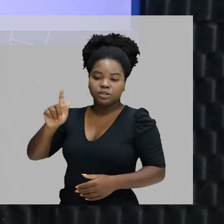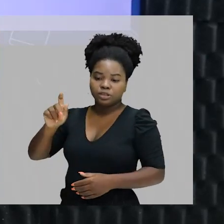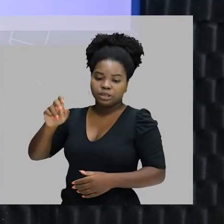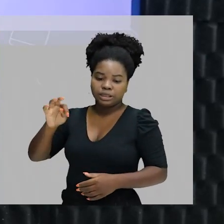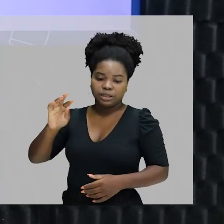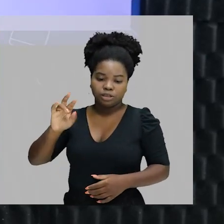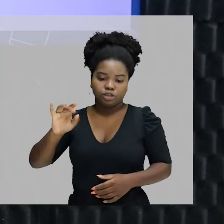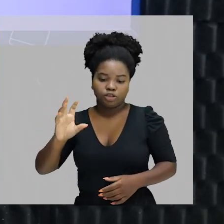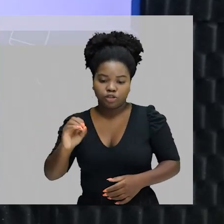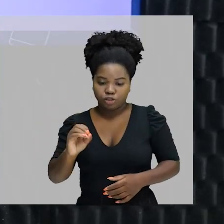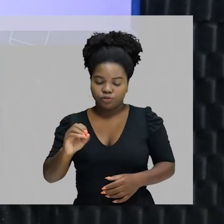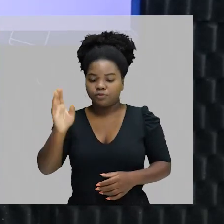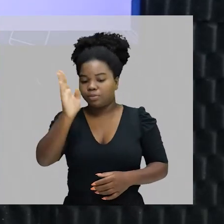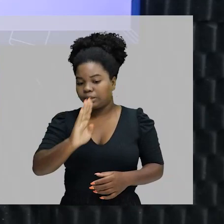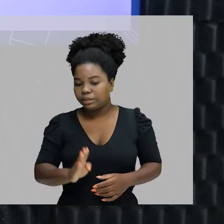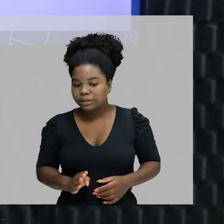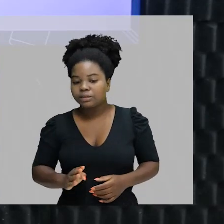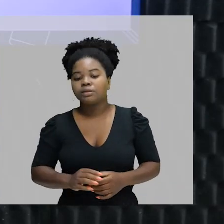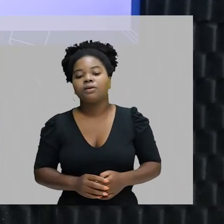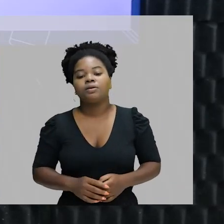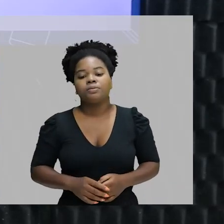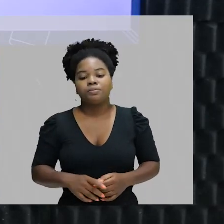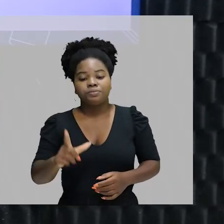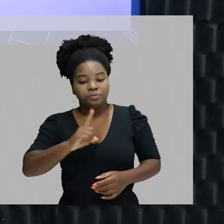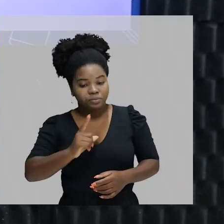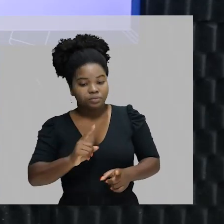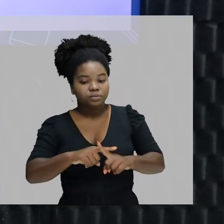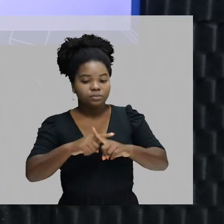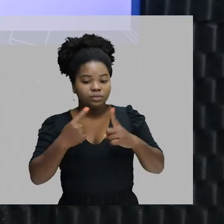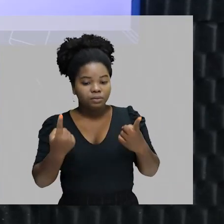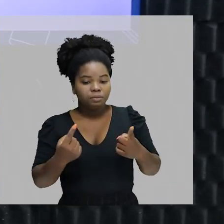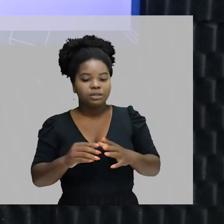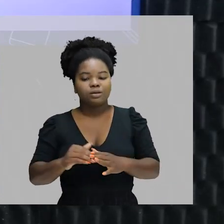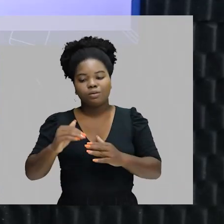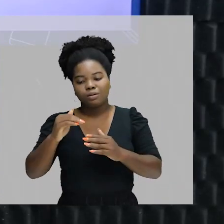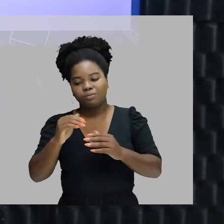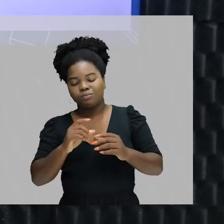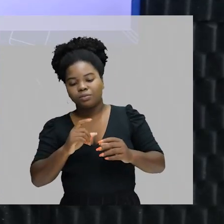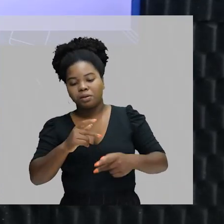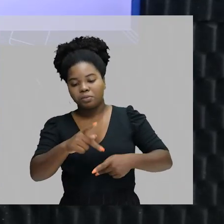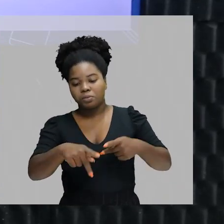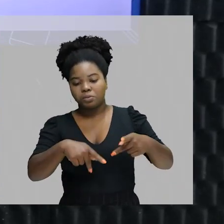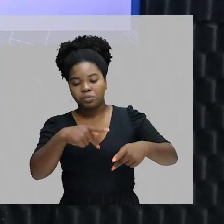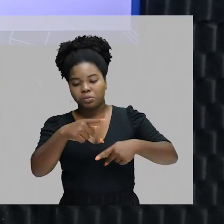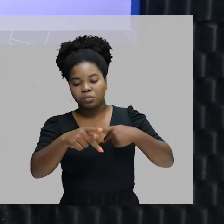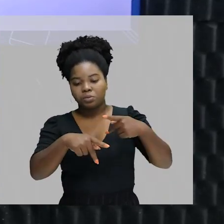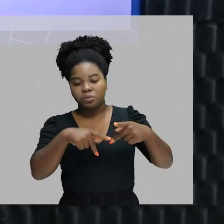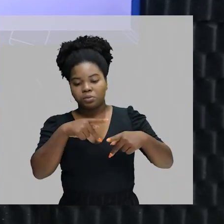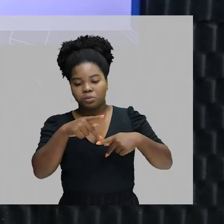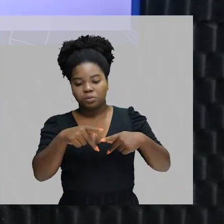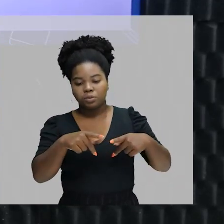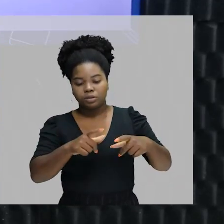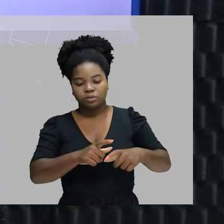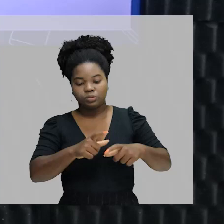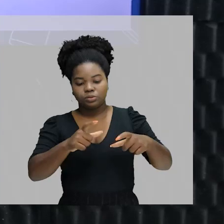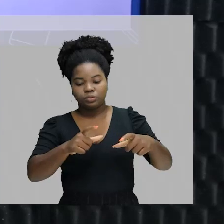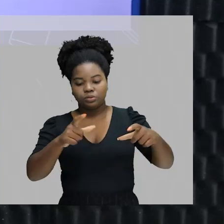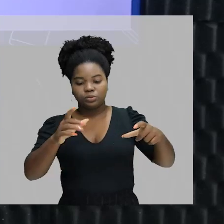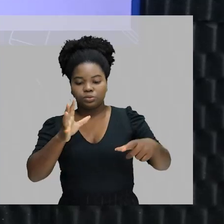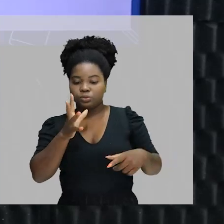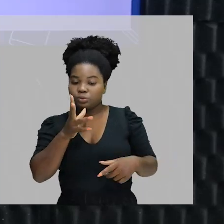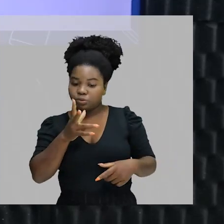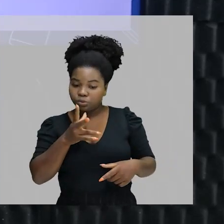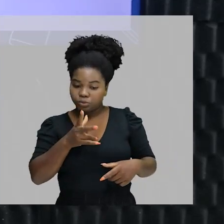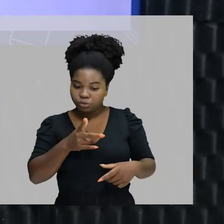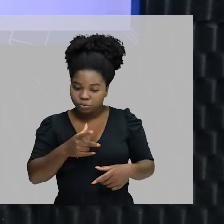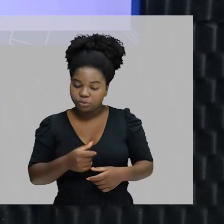O crescimento vegetativo brasileiro já é positivo, mas é um positivo já baixo, ou seja, a população brasileira já cresce em um ritmo mais lento.